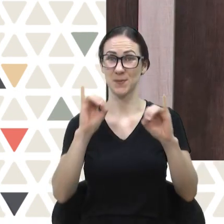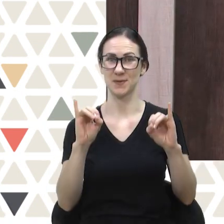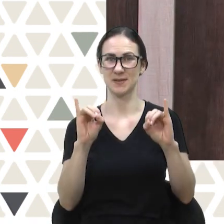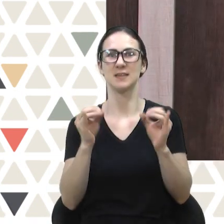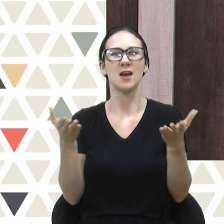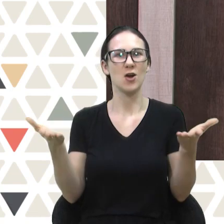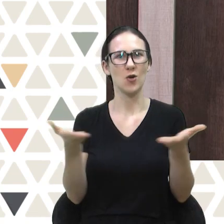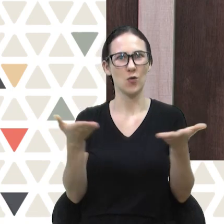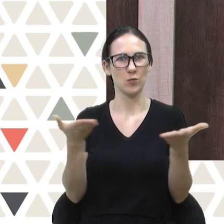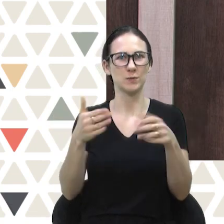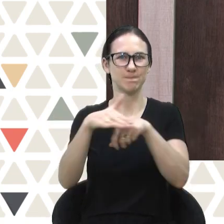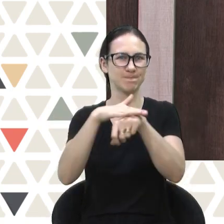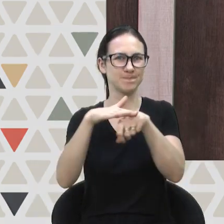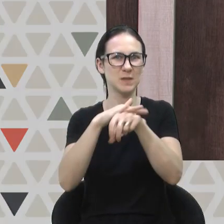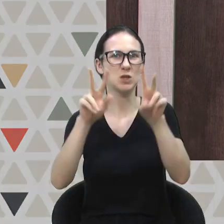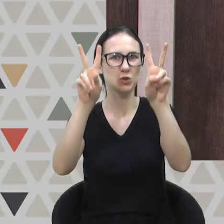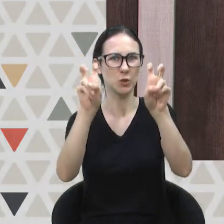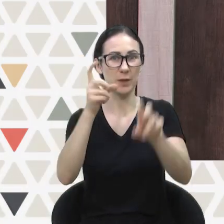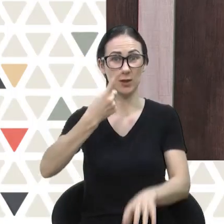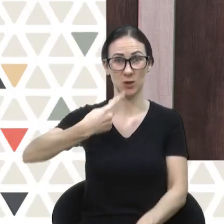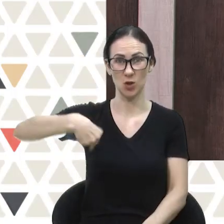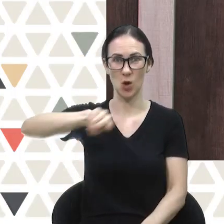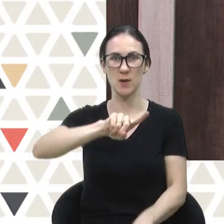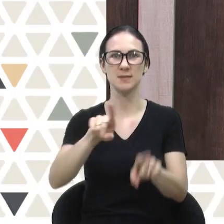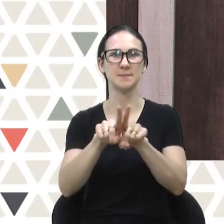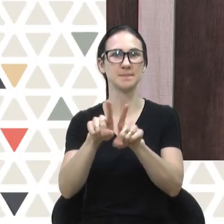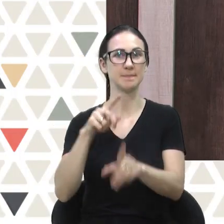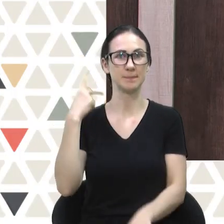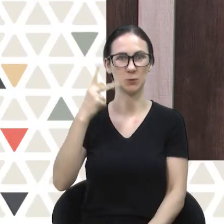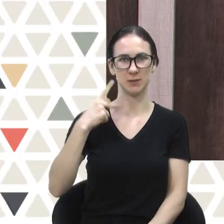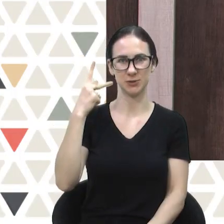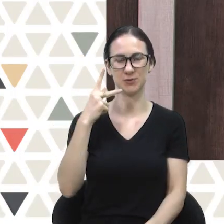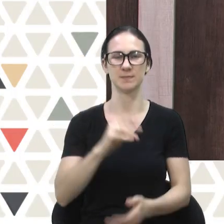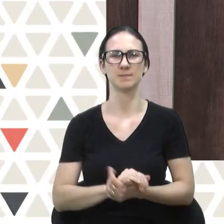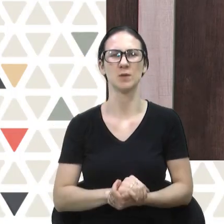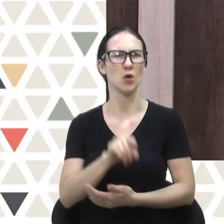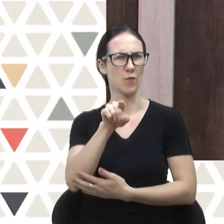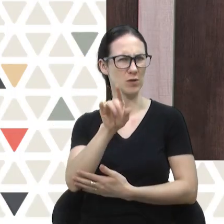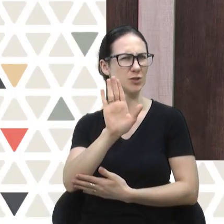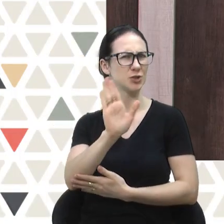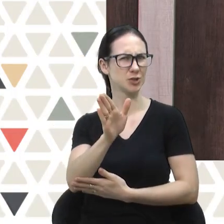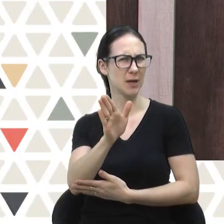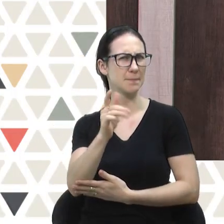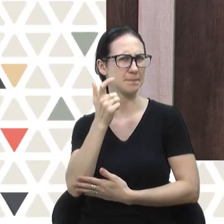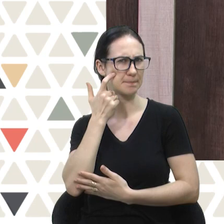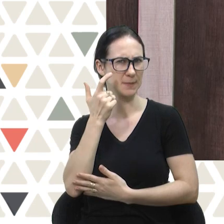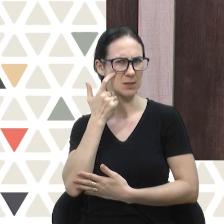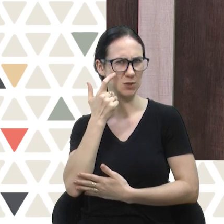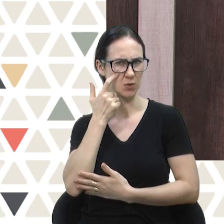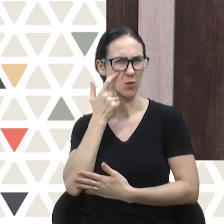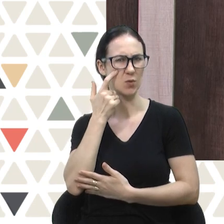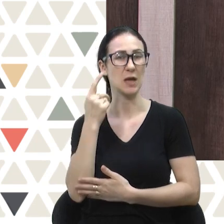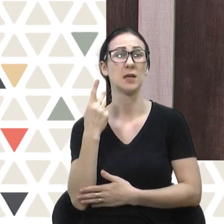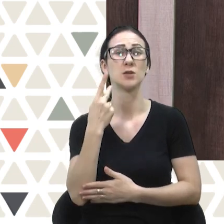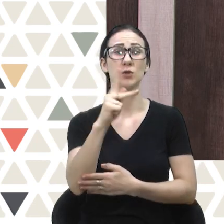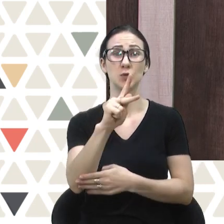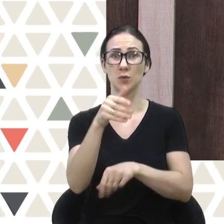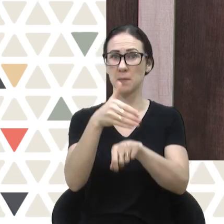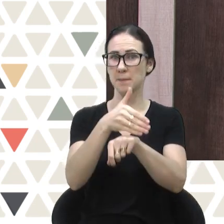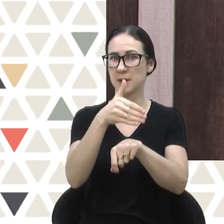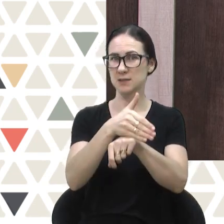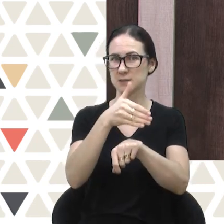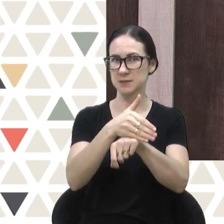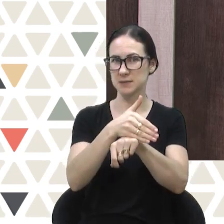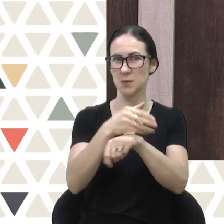Oi, gente! Hoje eu vim conversar sobre nós e a política. Você já parou para pensar se a sua participação